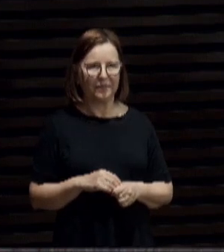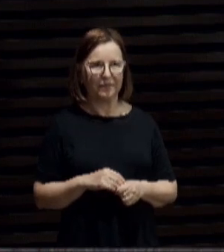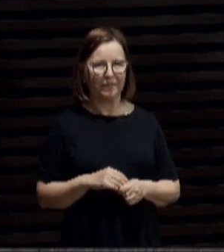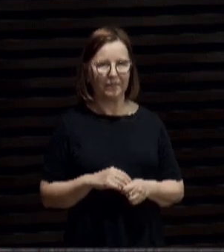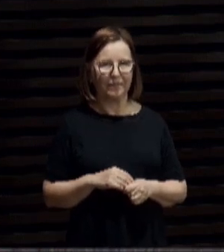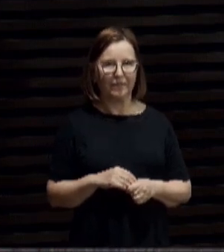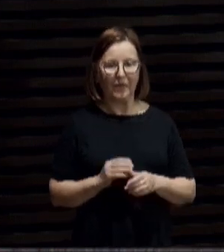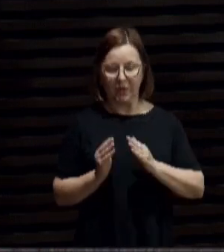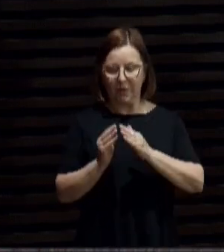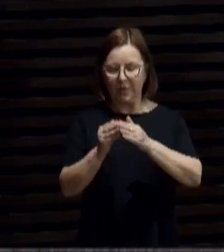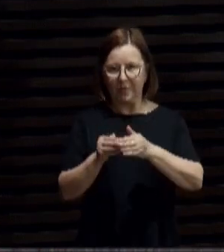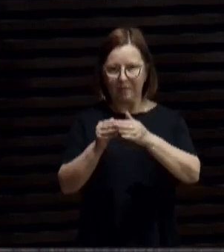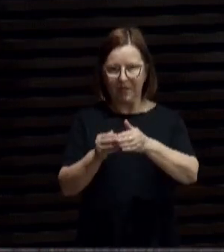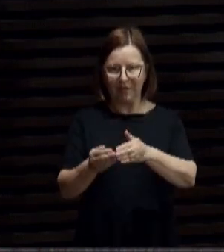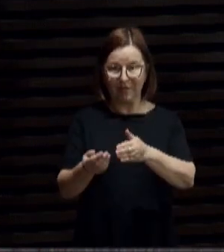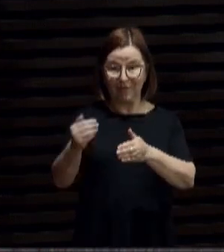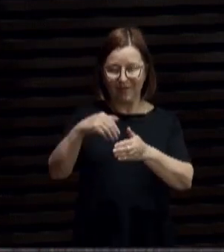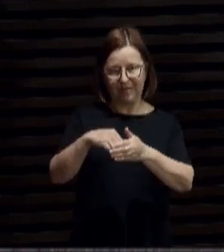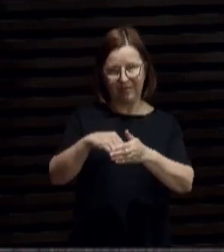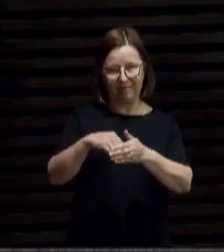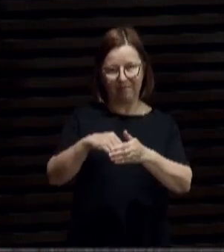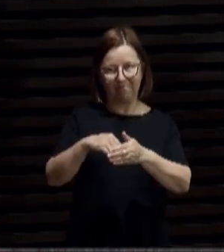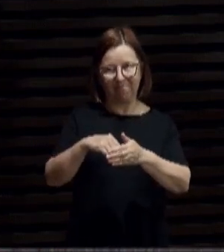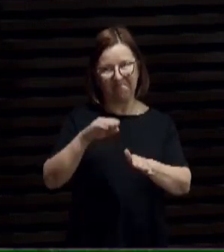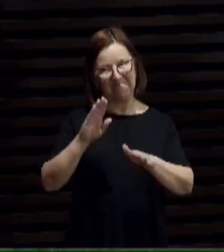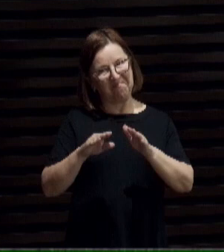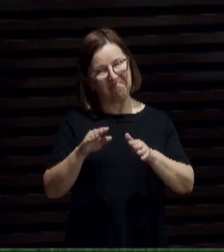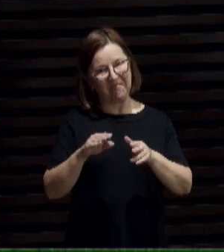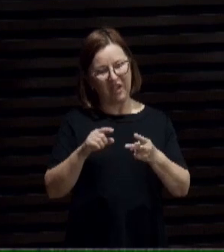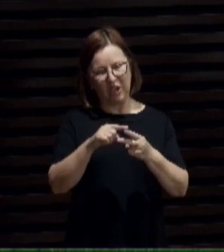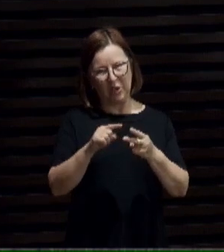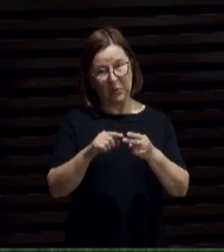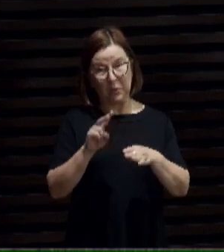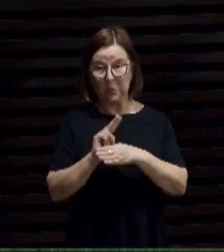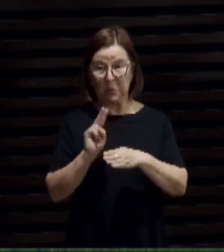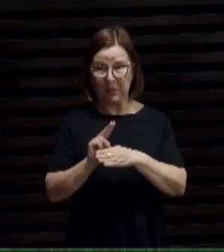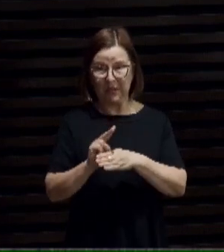Dentro daquele barco. Tem 2 talvez cuidando do barco e 5 puxando.